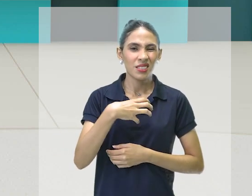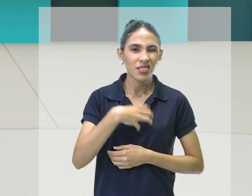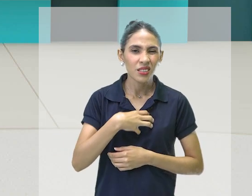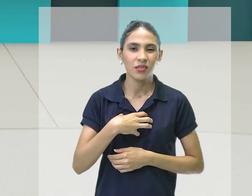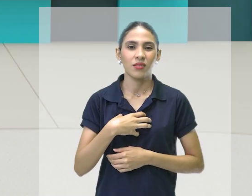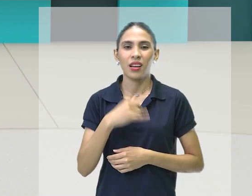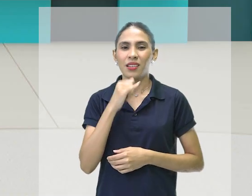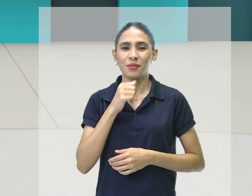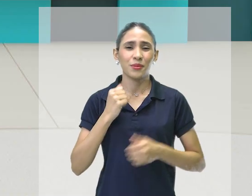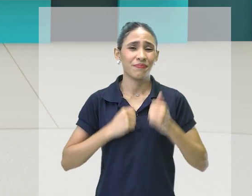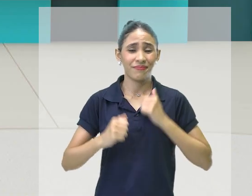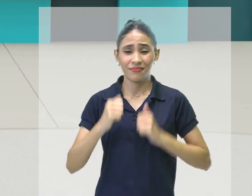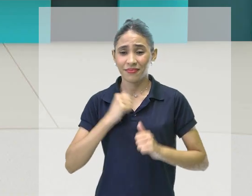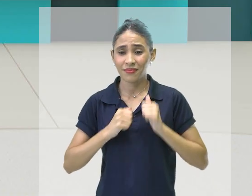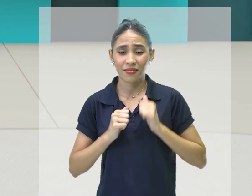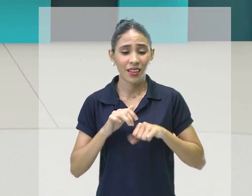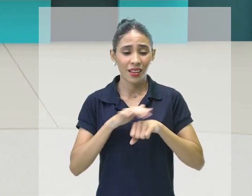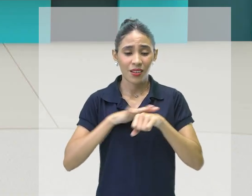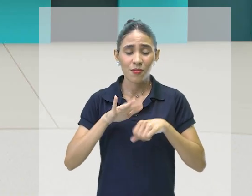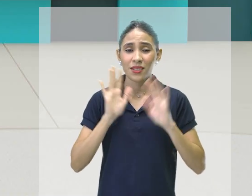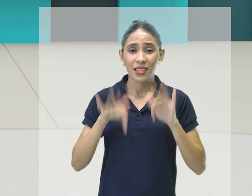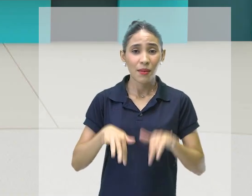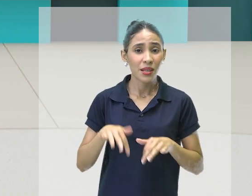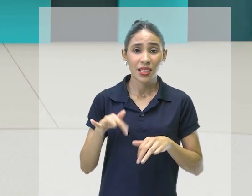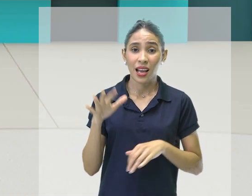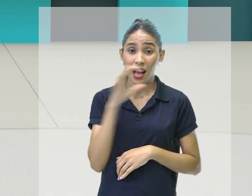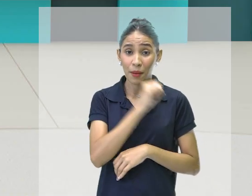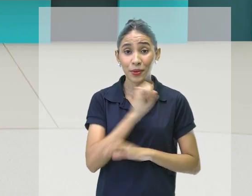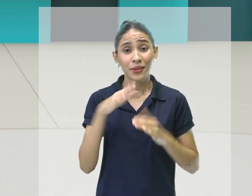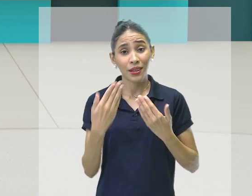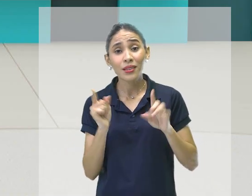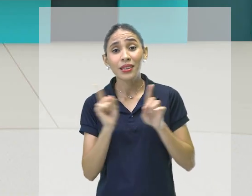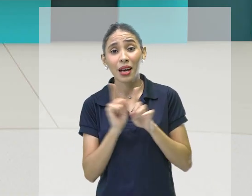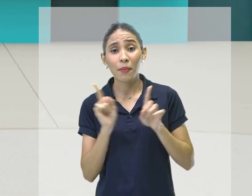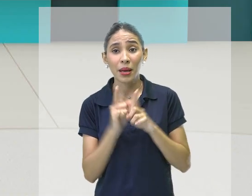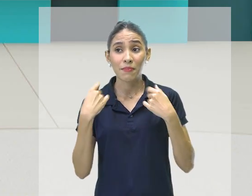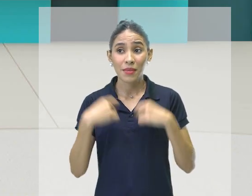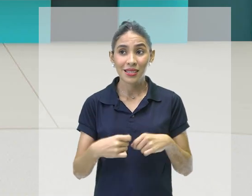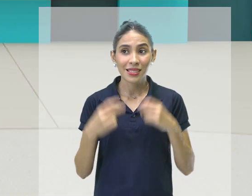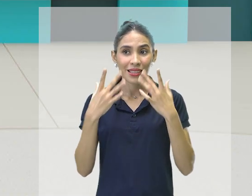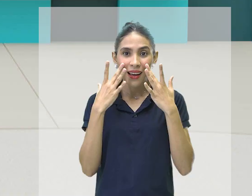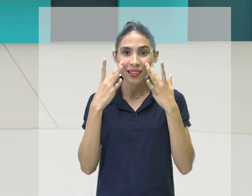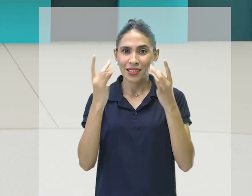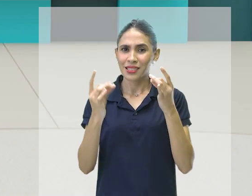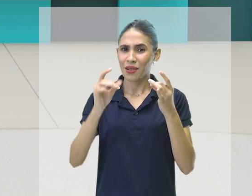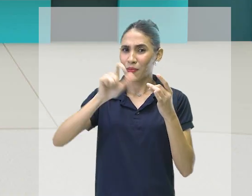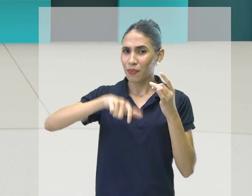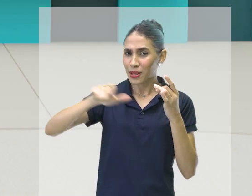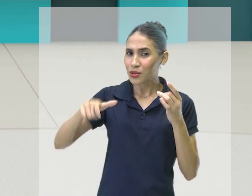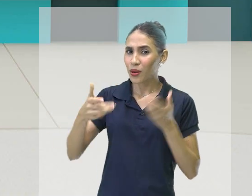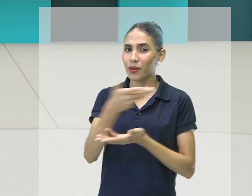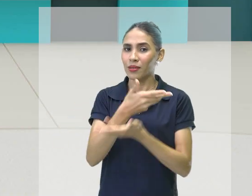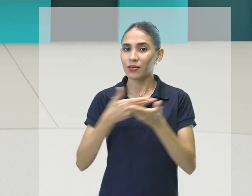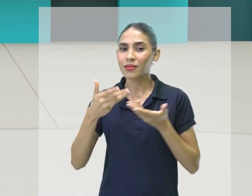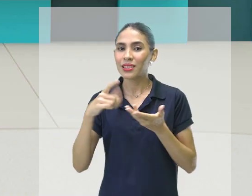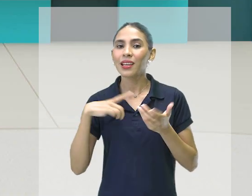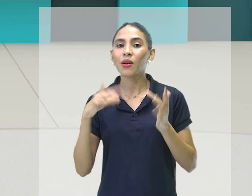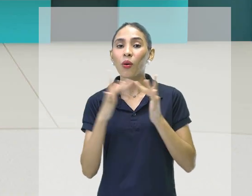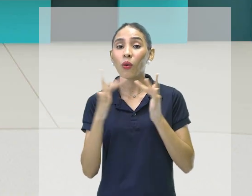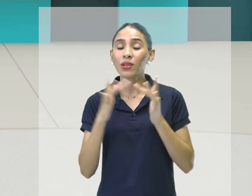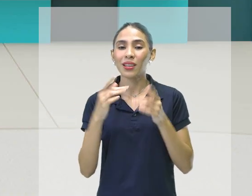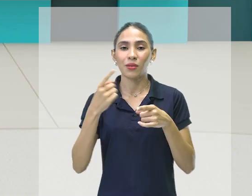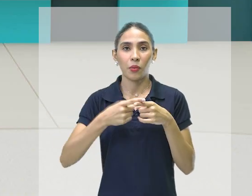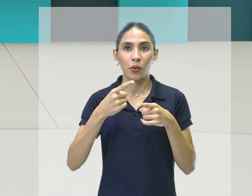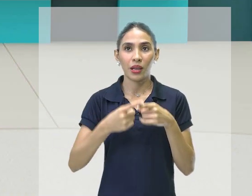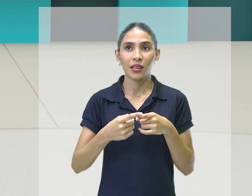nós estamos sentindo, a gente está angustiado, a gente quer que essa conversa acabe logo. Então a gente também tem que ficar prestando atenção nas pessoas que estão ao nosso